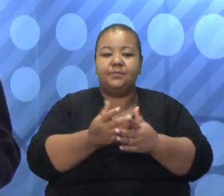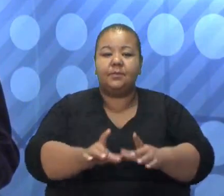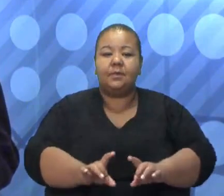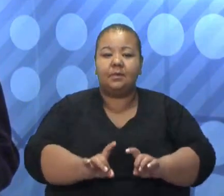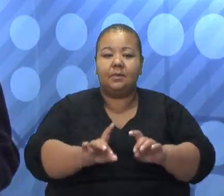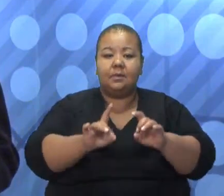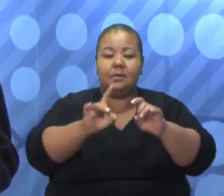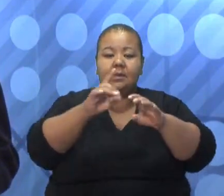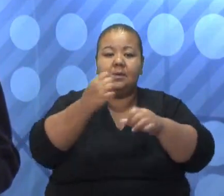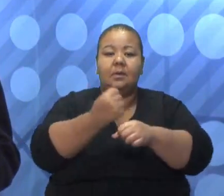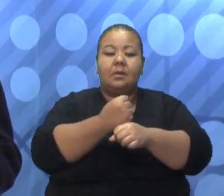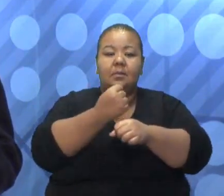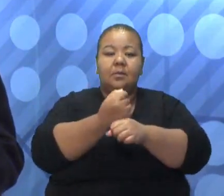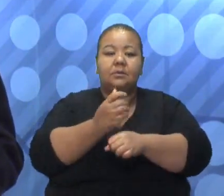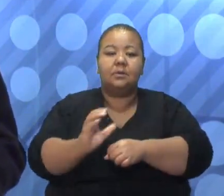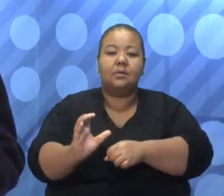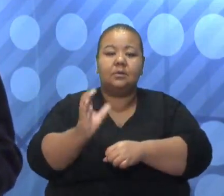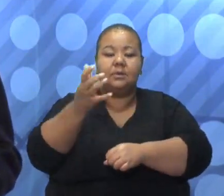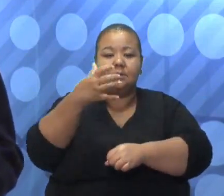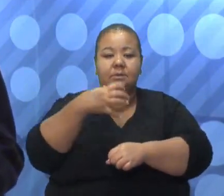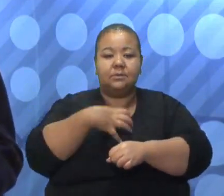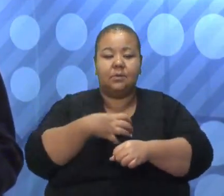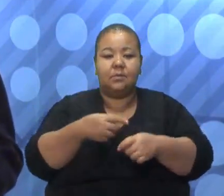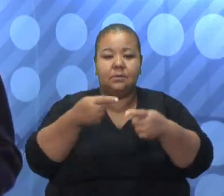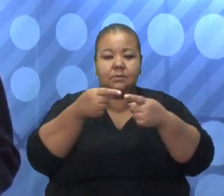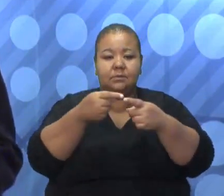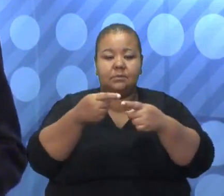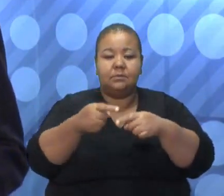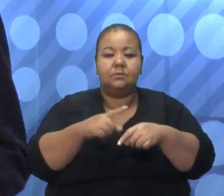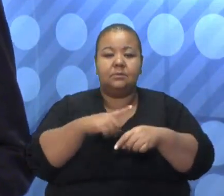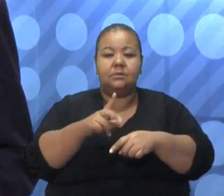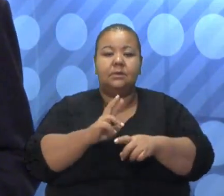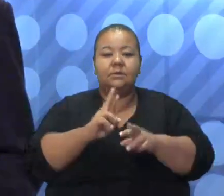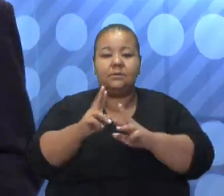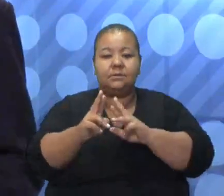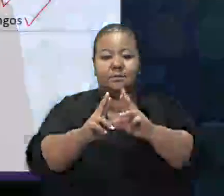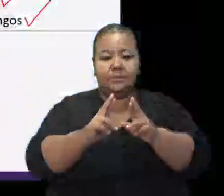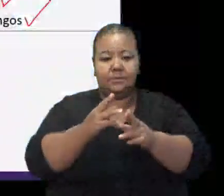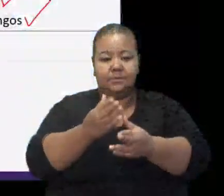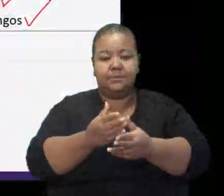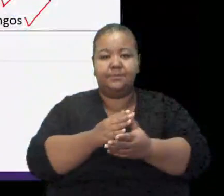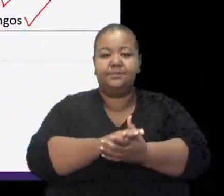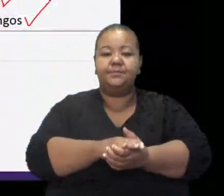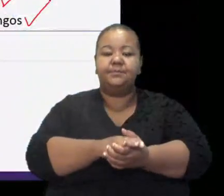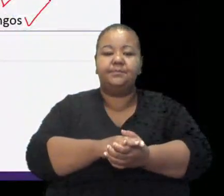específico para que a produção aconteça de forma adequada e apresente os resultados esperados.